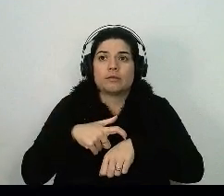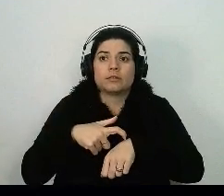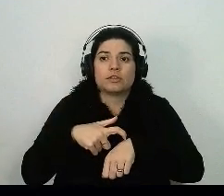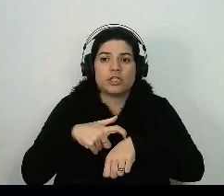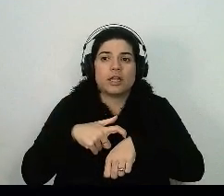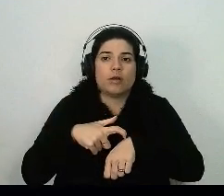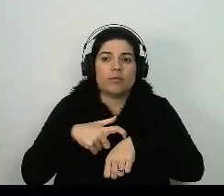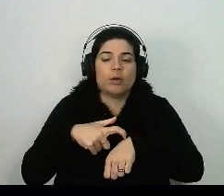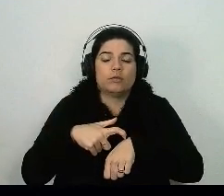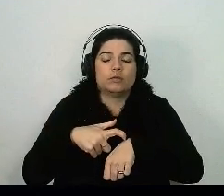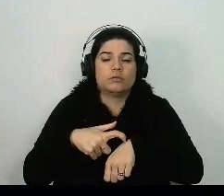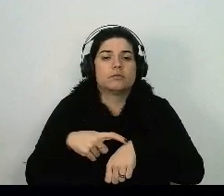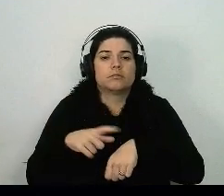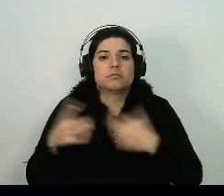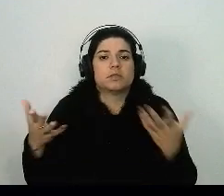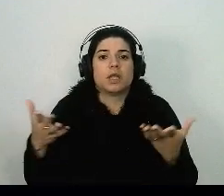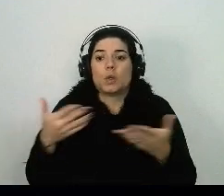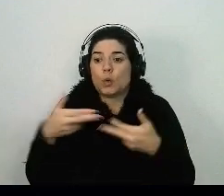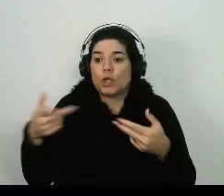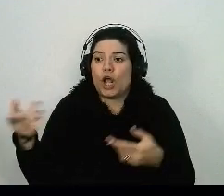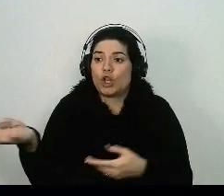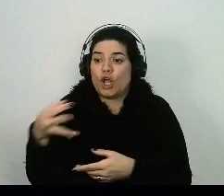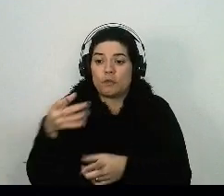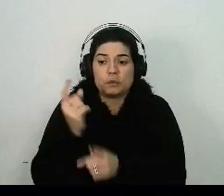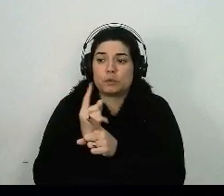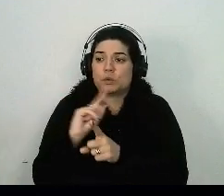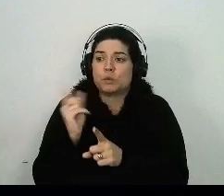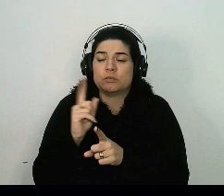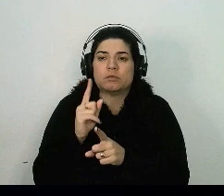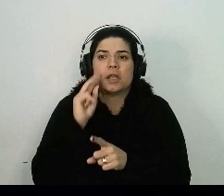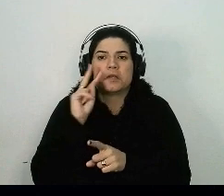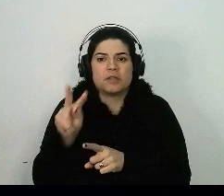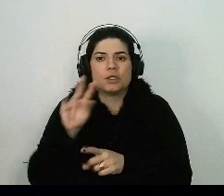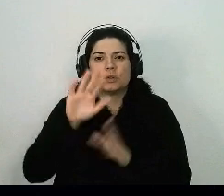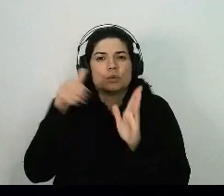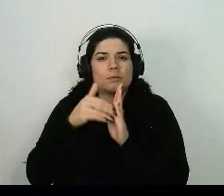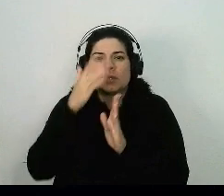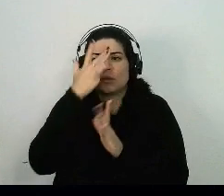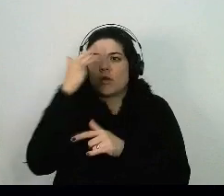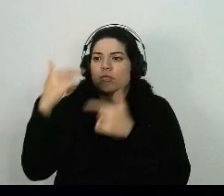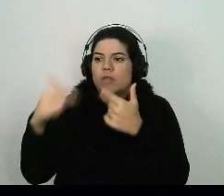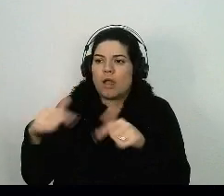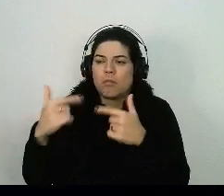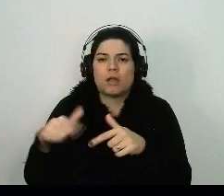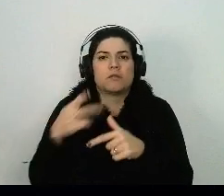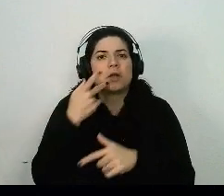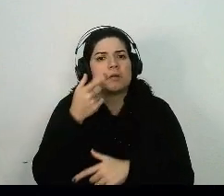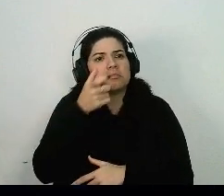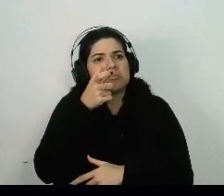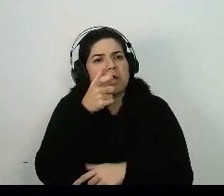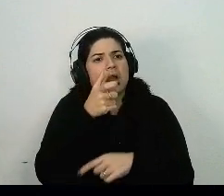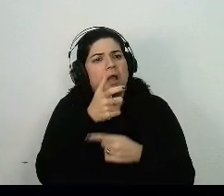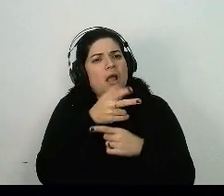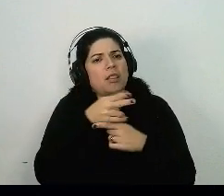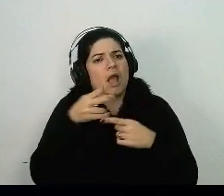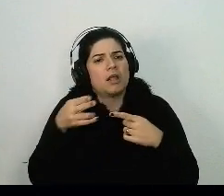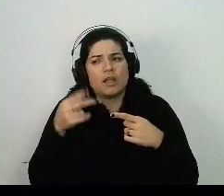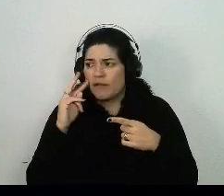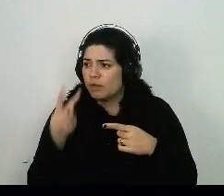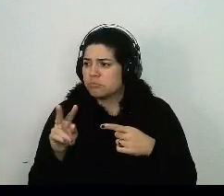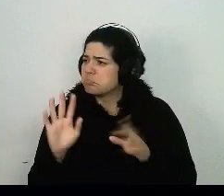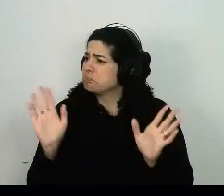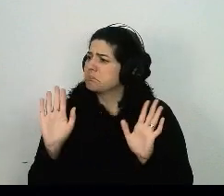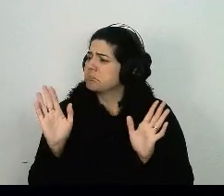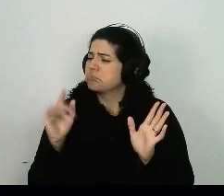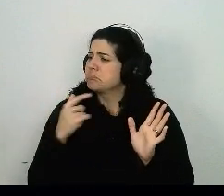novo, né? Eu vejo todo mundo no trabalho, nos lugares, falando, você assistiu série tal? Eu falo, não, nem sabia que